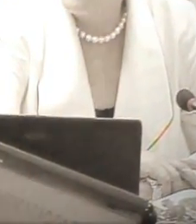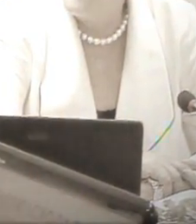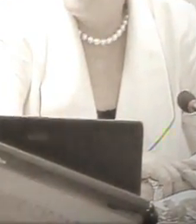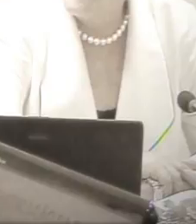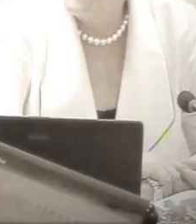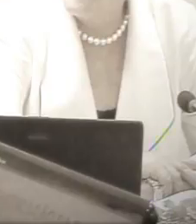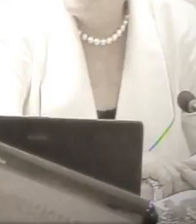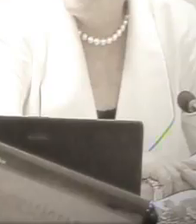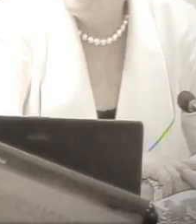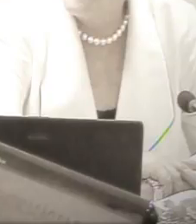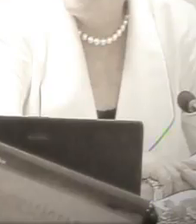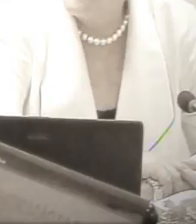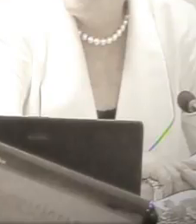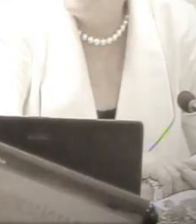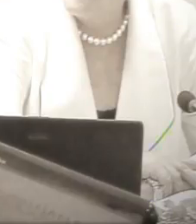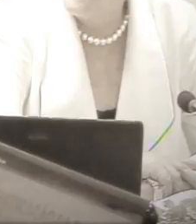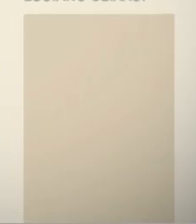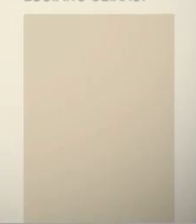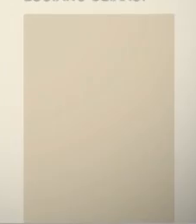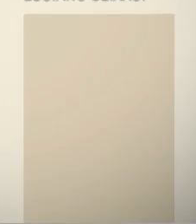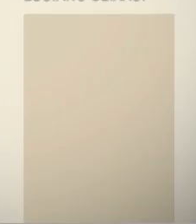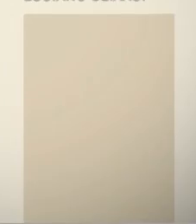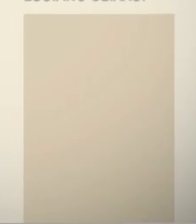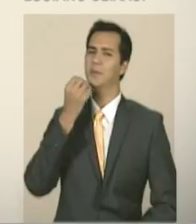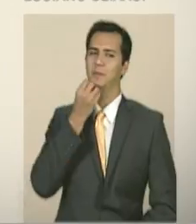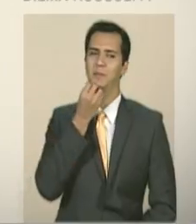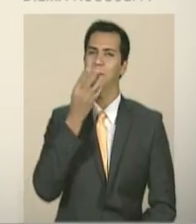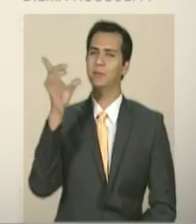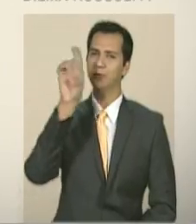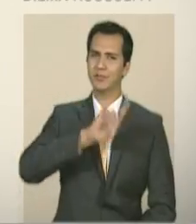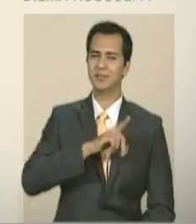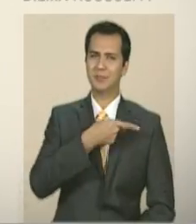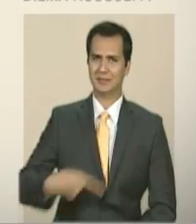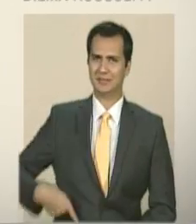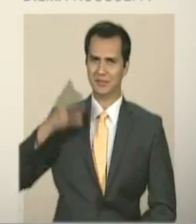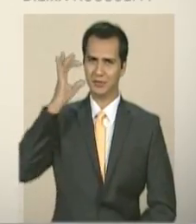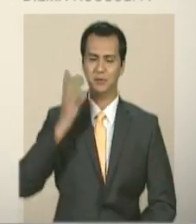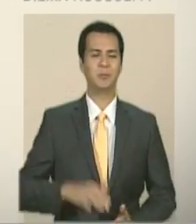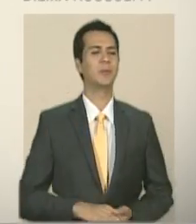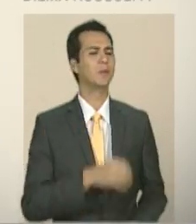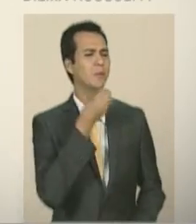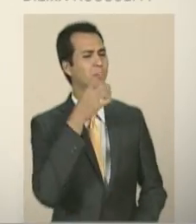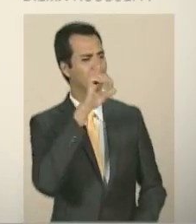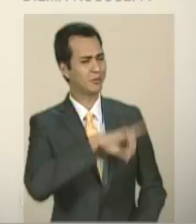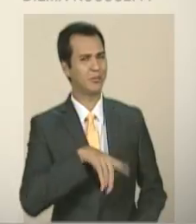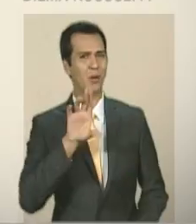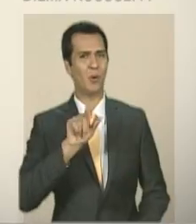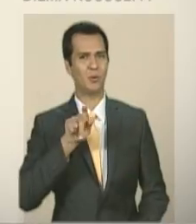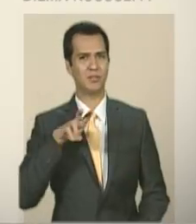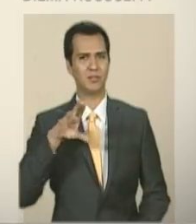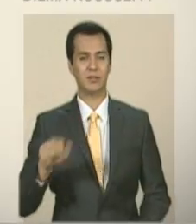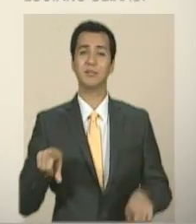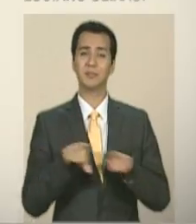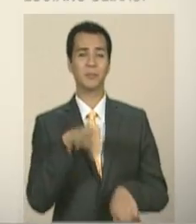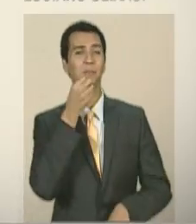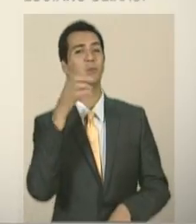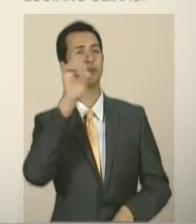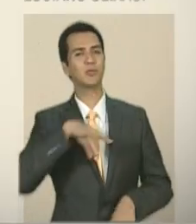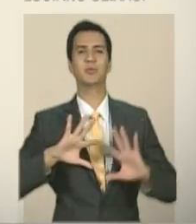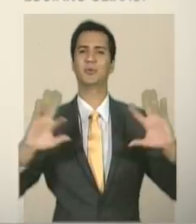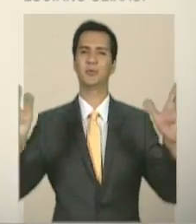café com a Presidenta Bom dia presidenta Bom dia Luciano Bom dia aos nossos ouvintes